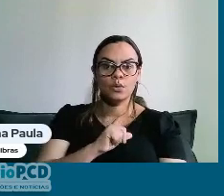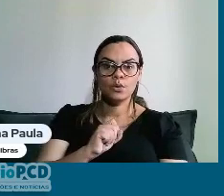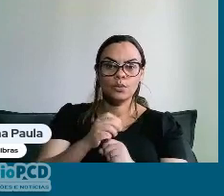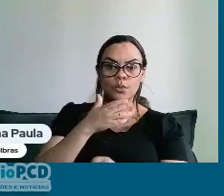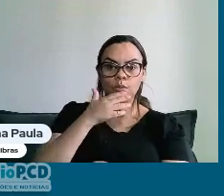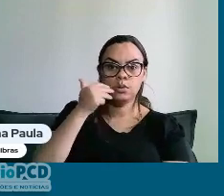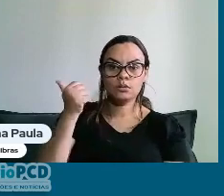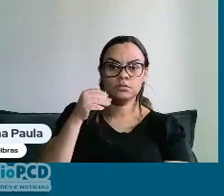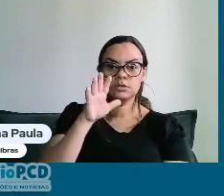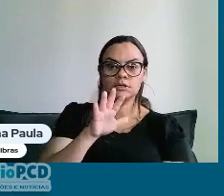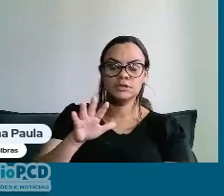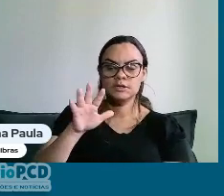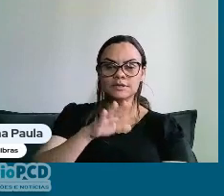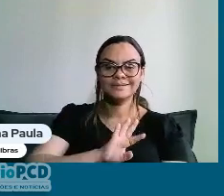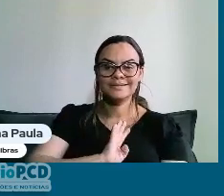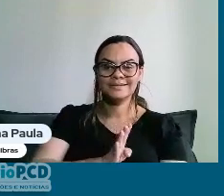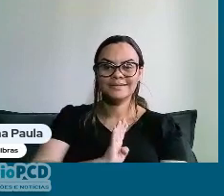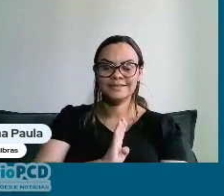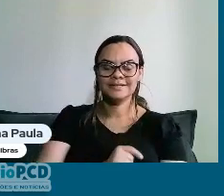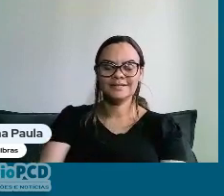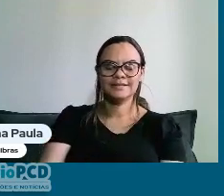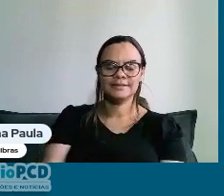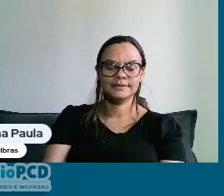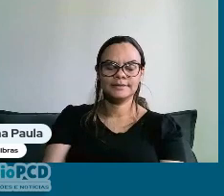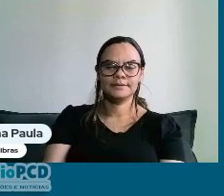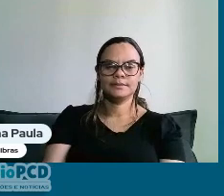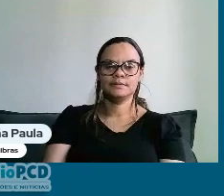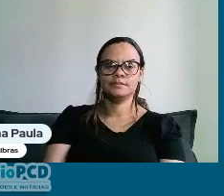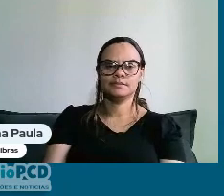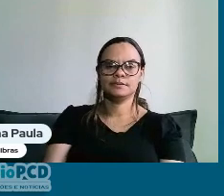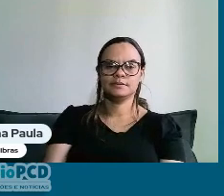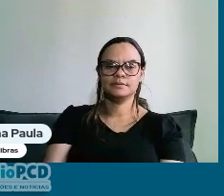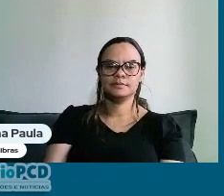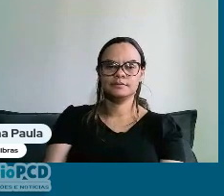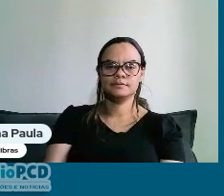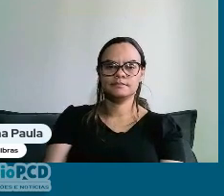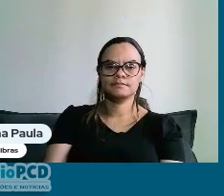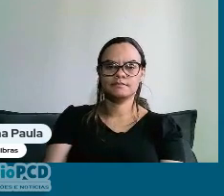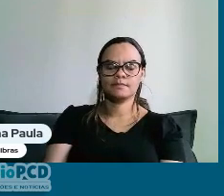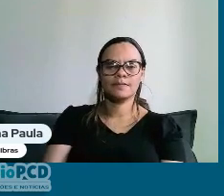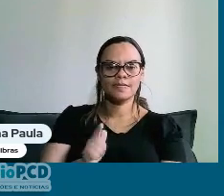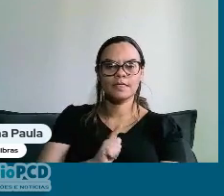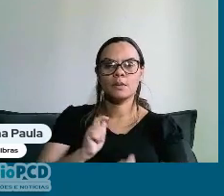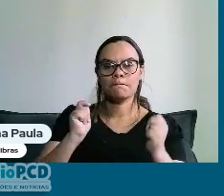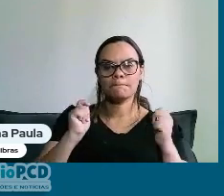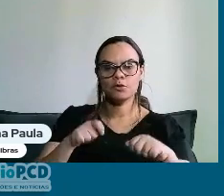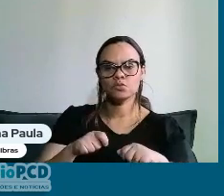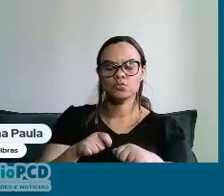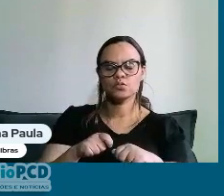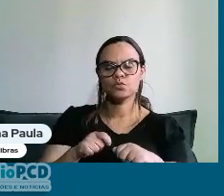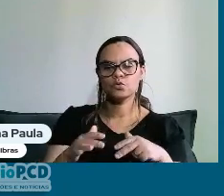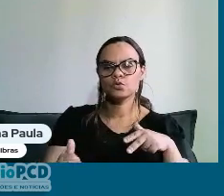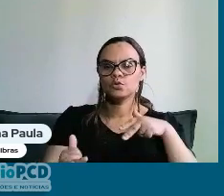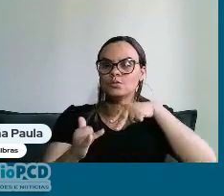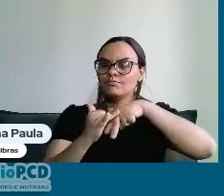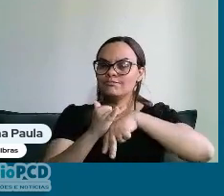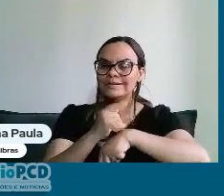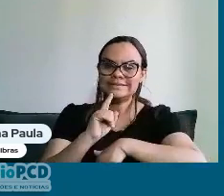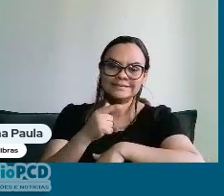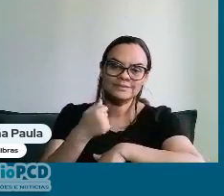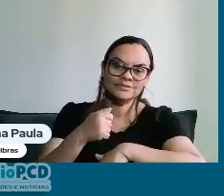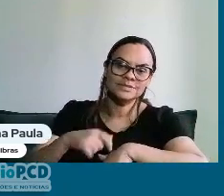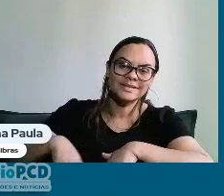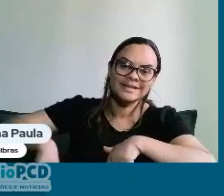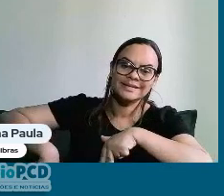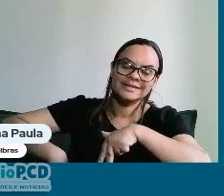o status cardíaco do paciente, quando você consegue melhorar a performance cardíaca desse paciente, existe a possibilidade que esse paciente não necessite de diálise